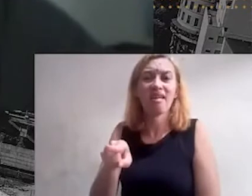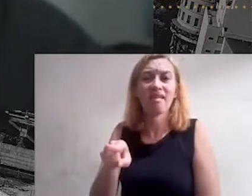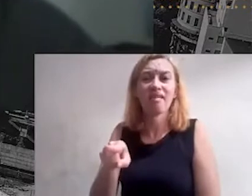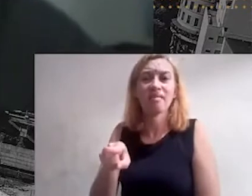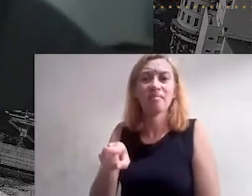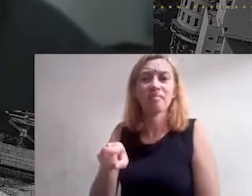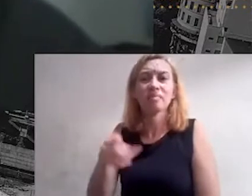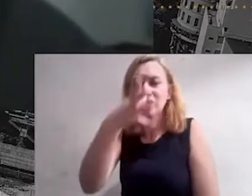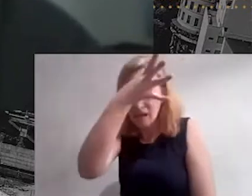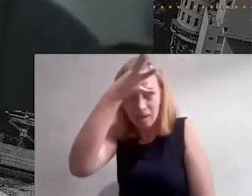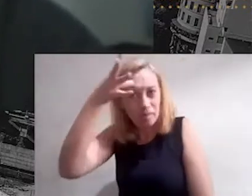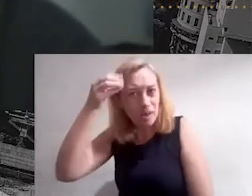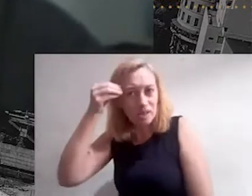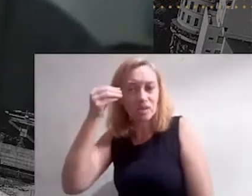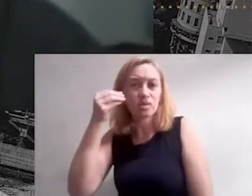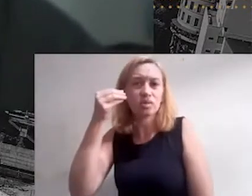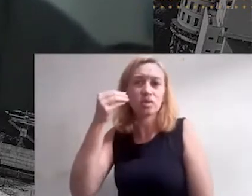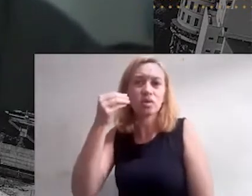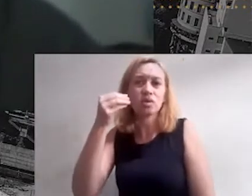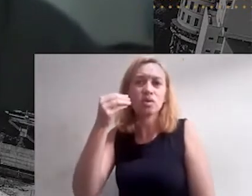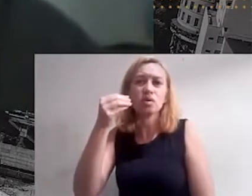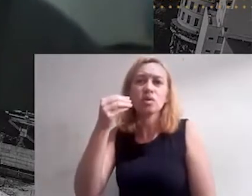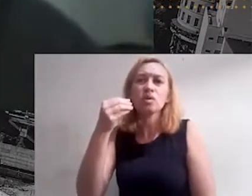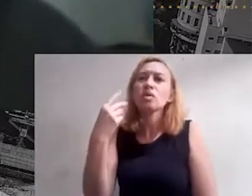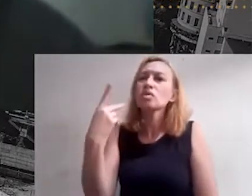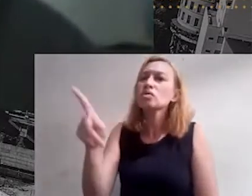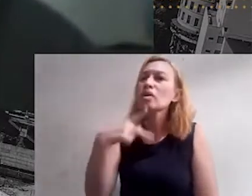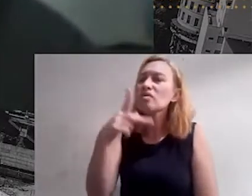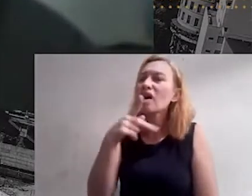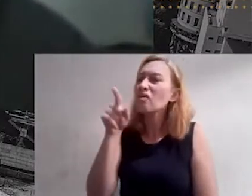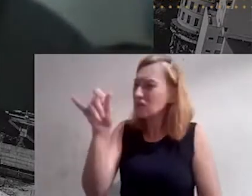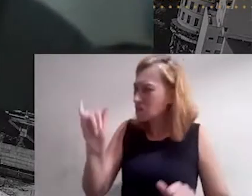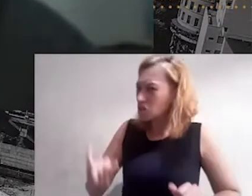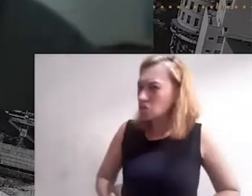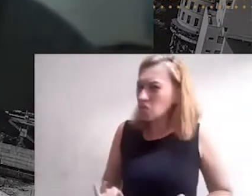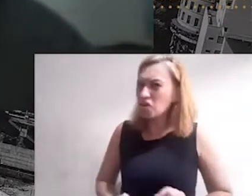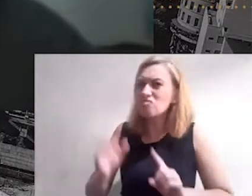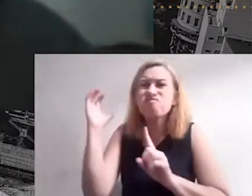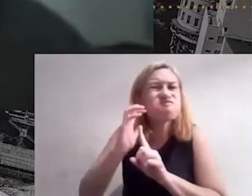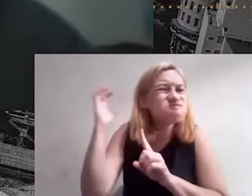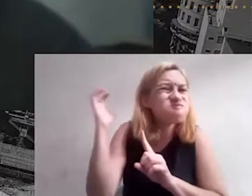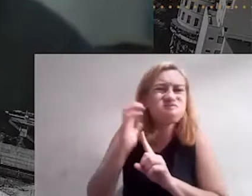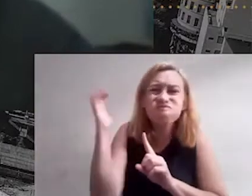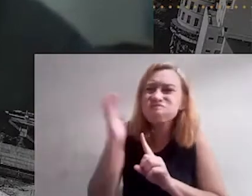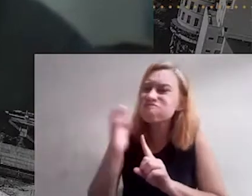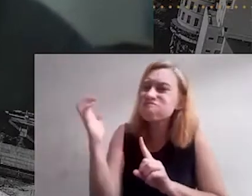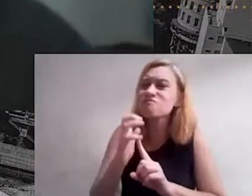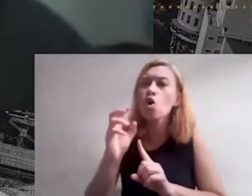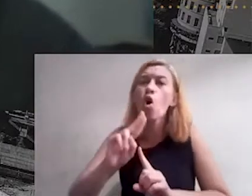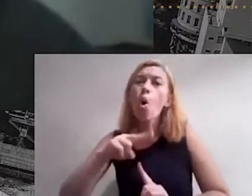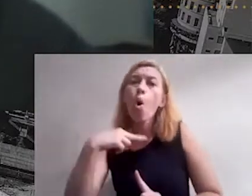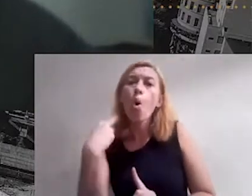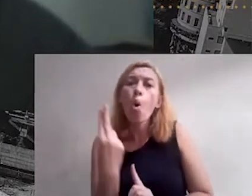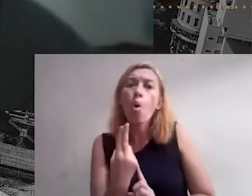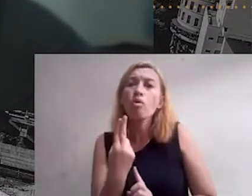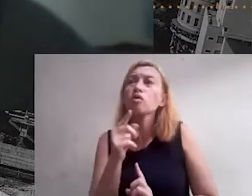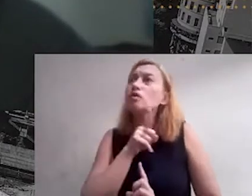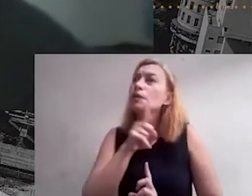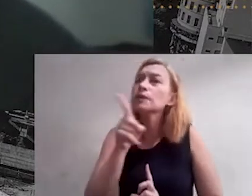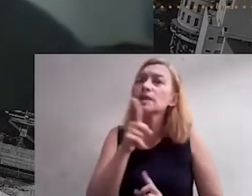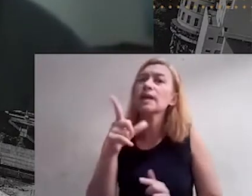com esse discurso, você acaba sofrendo pressões, ou você tem problemas